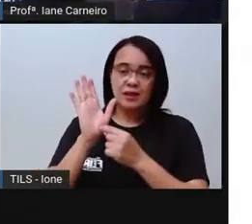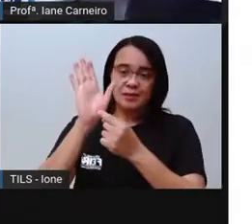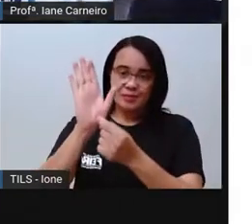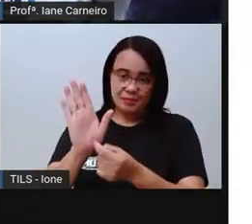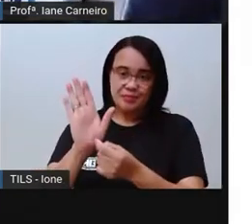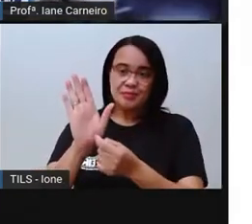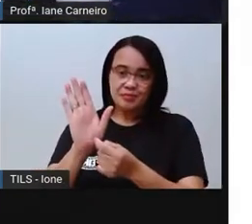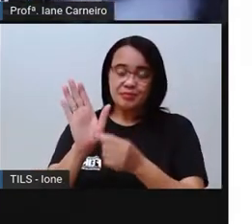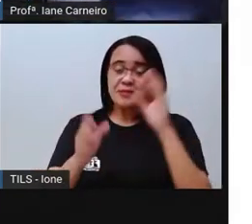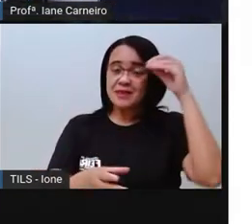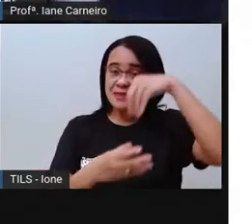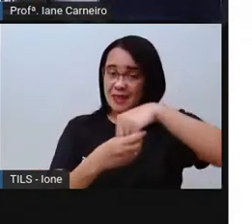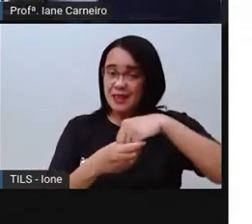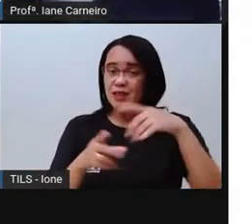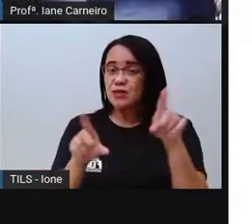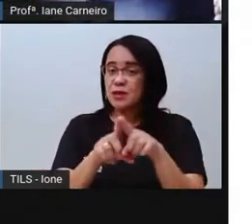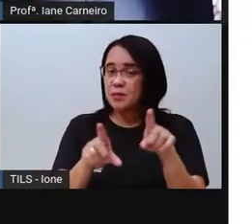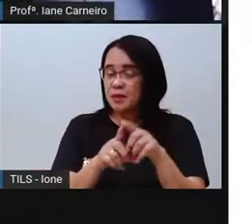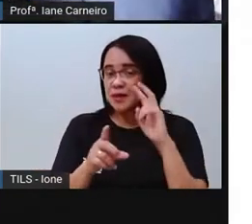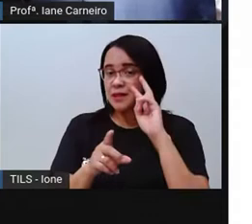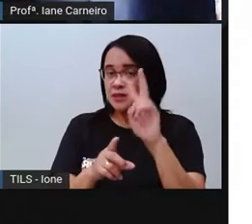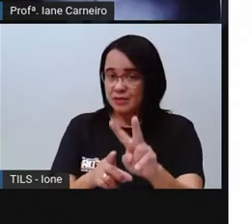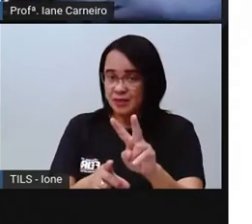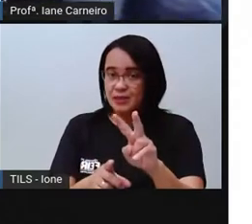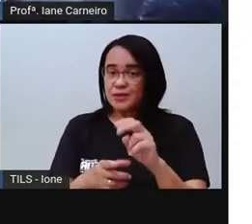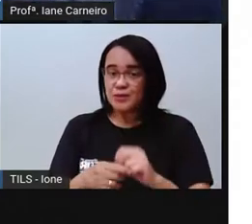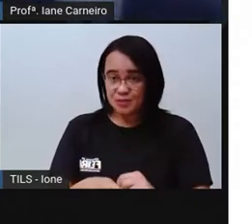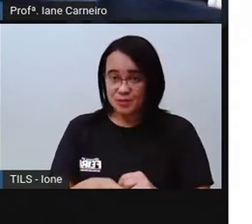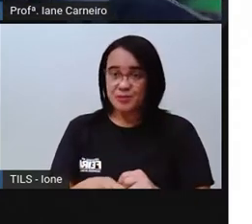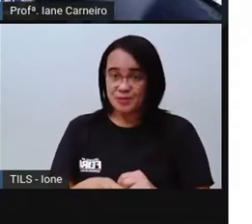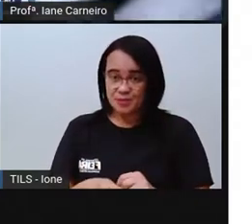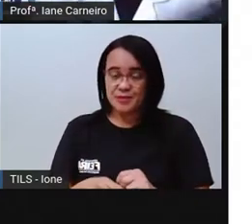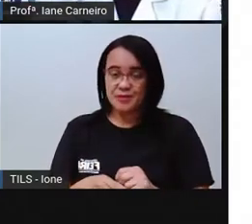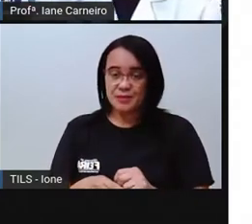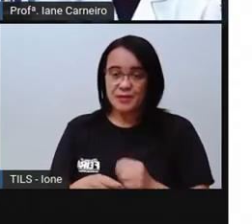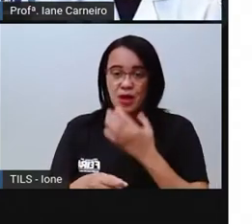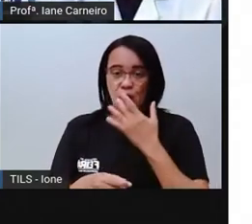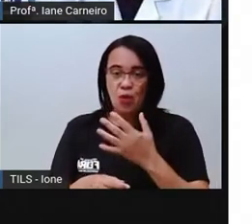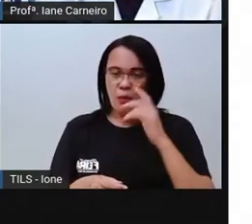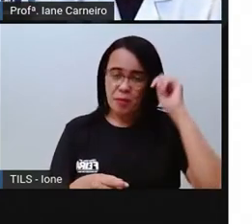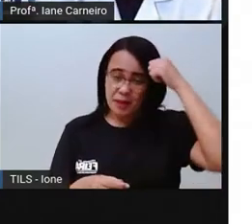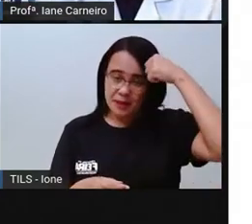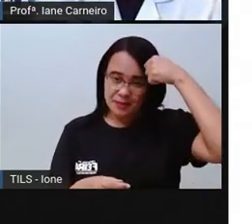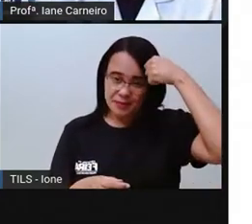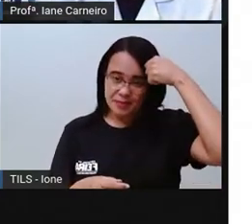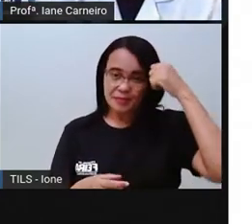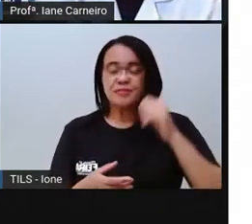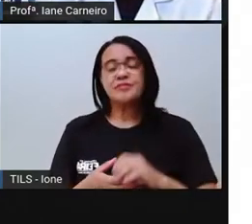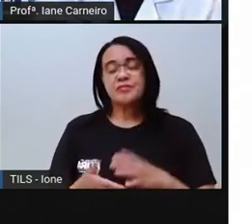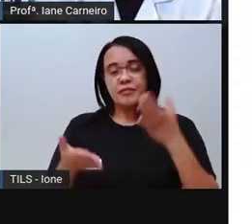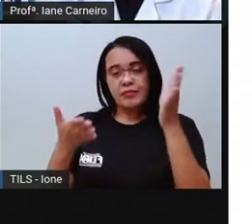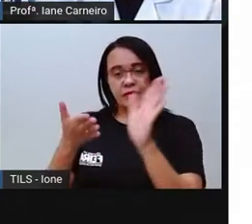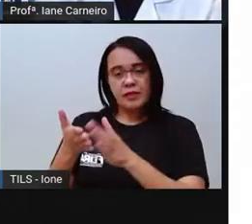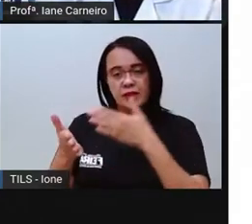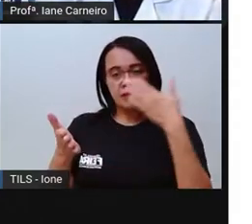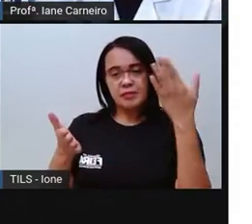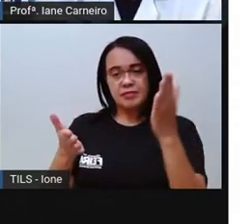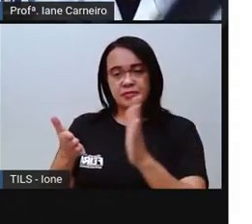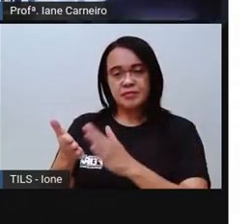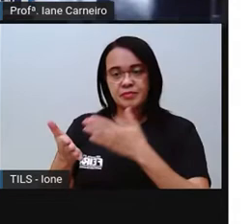Olha ele por dentro como é, ó. Ele começa todo assim, preto. E aí, nas páginas dele,